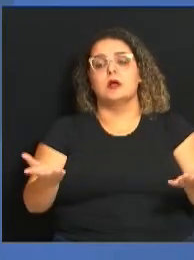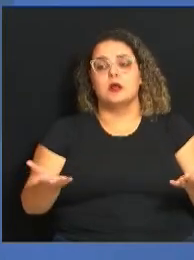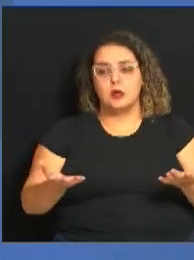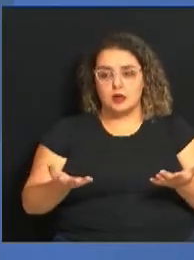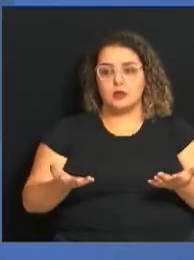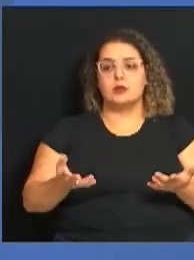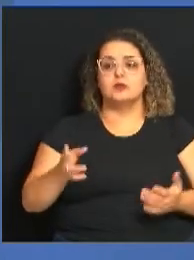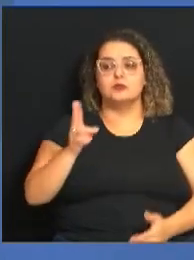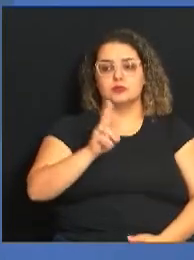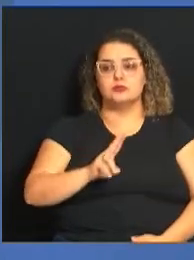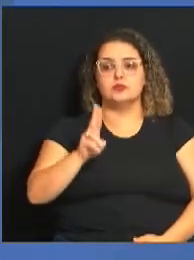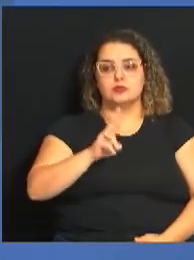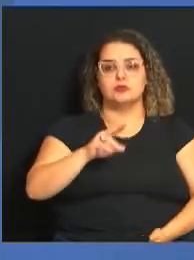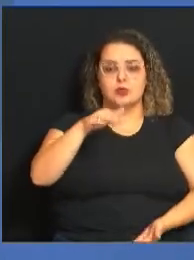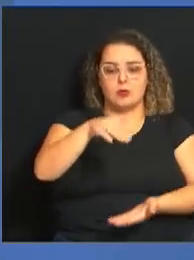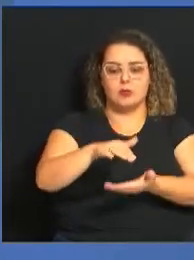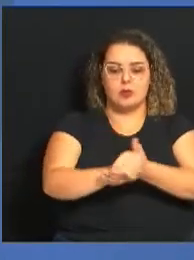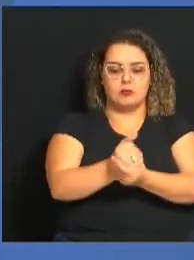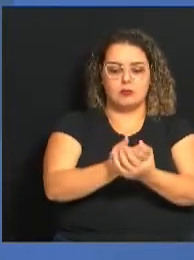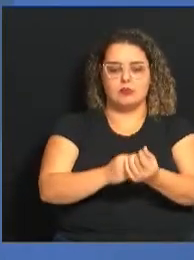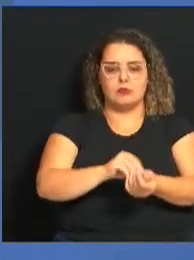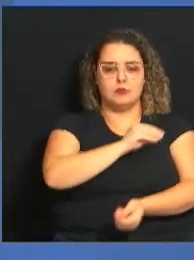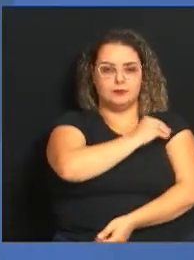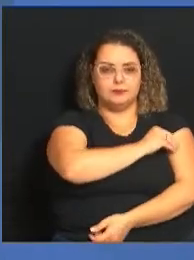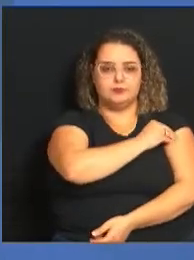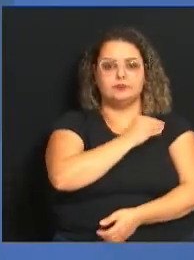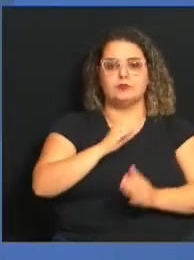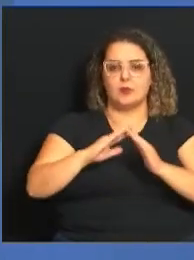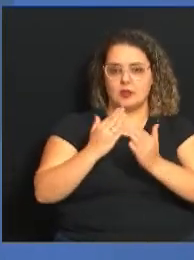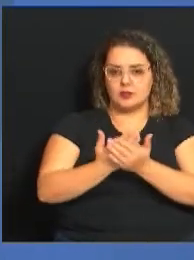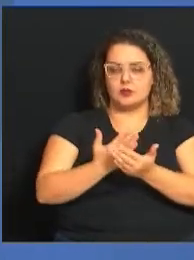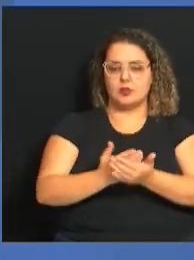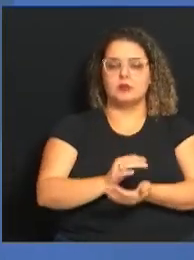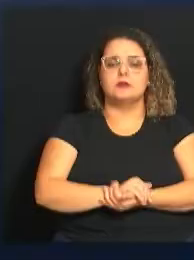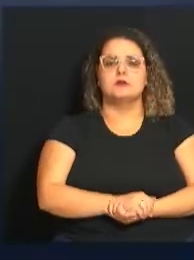aplicação de álcool gel nas escolas municipais.